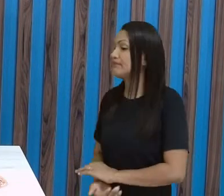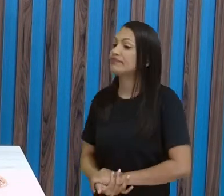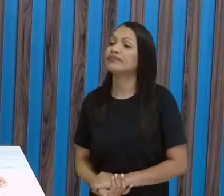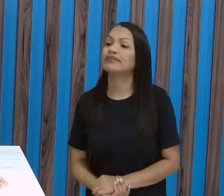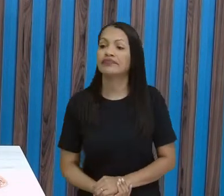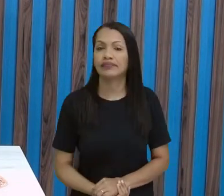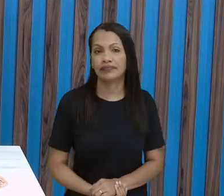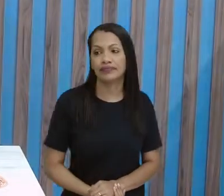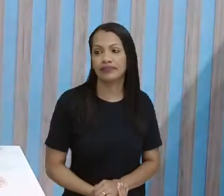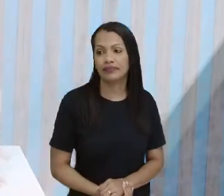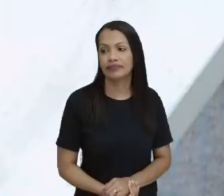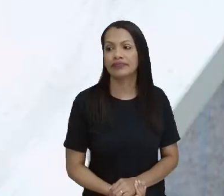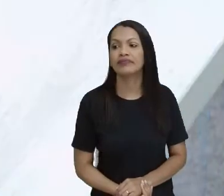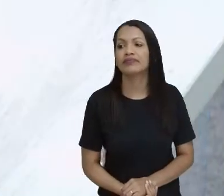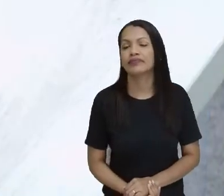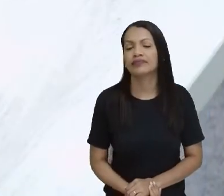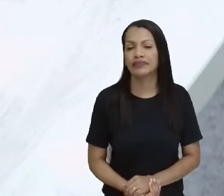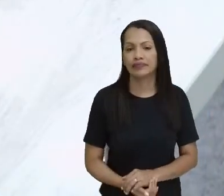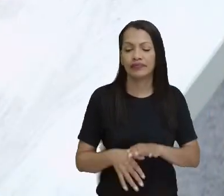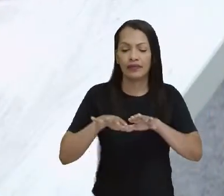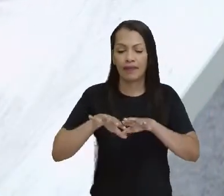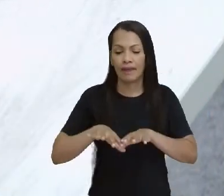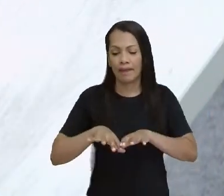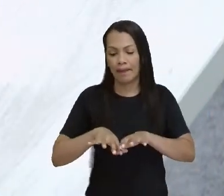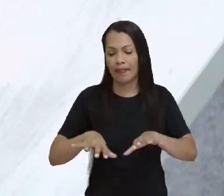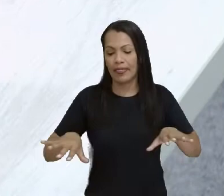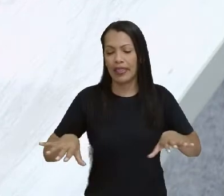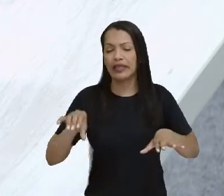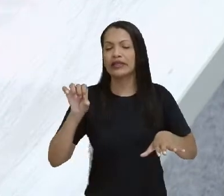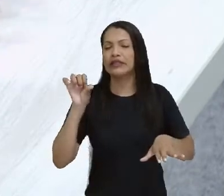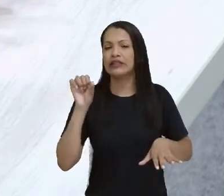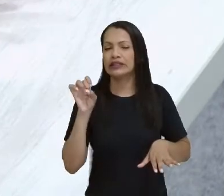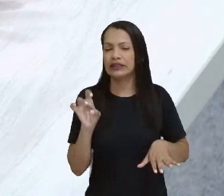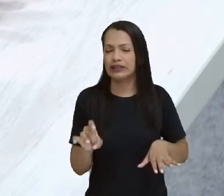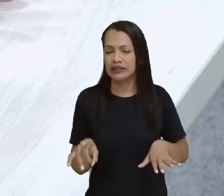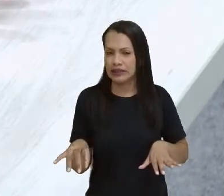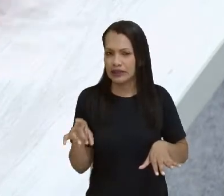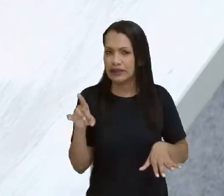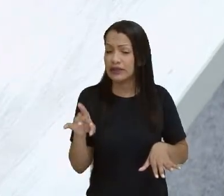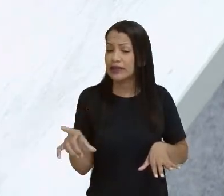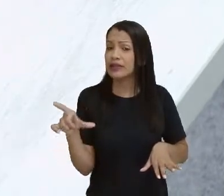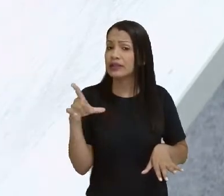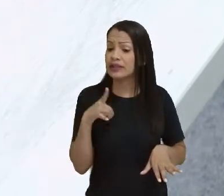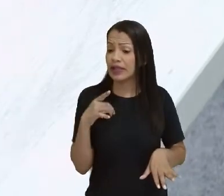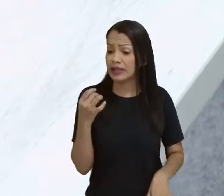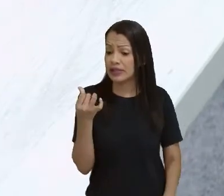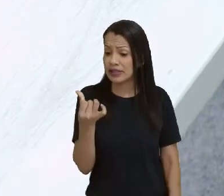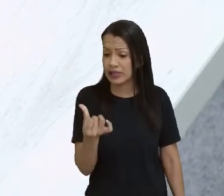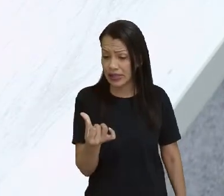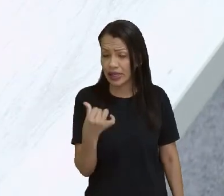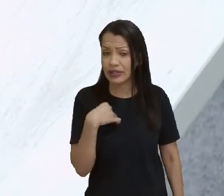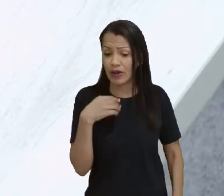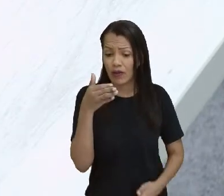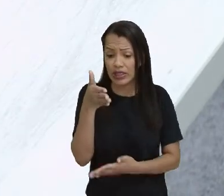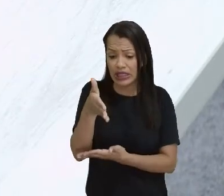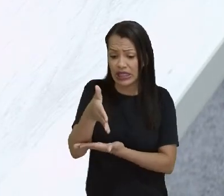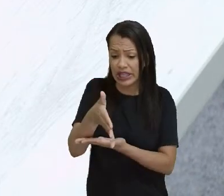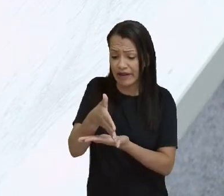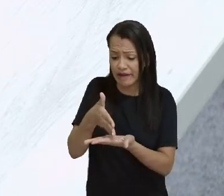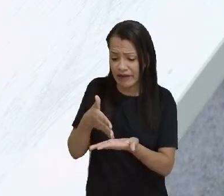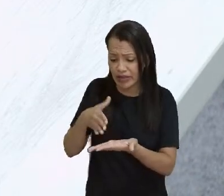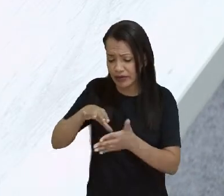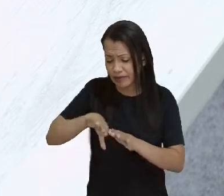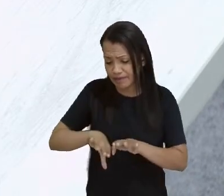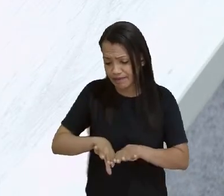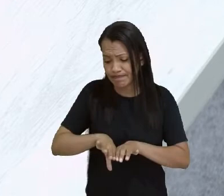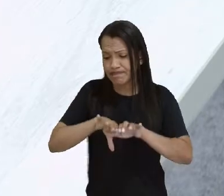8 não, né? Essa é a de 6. Eu vou dar a metade. Observem que eu estou dividindo aqui pela metade. Então,